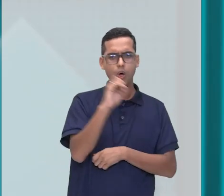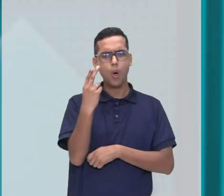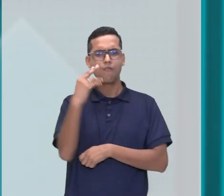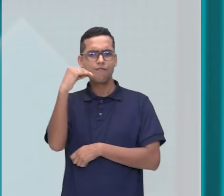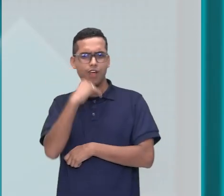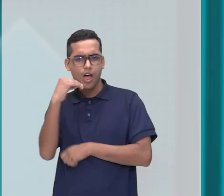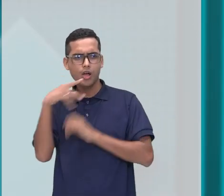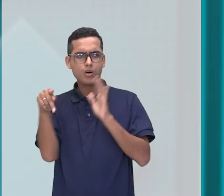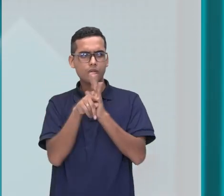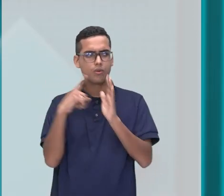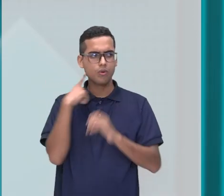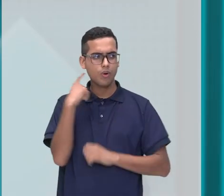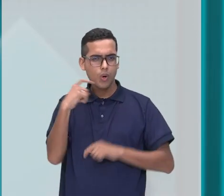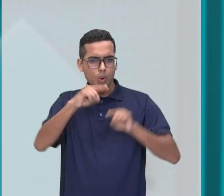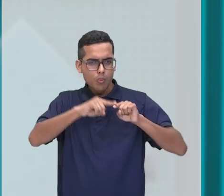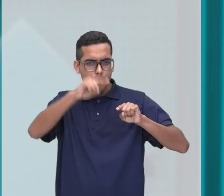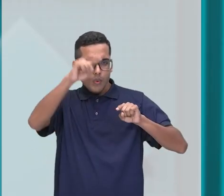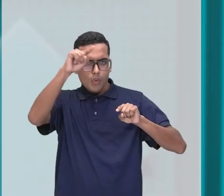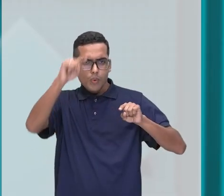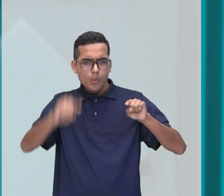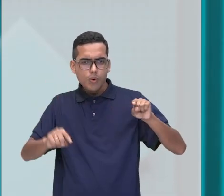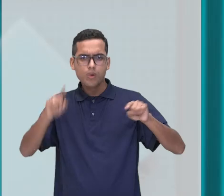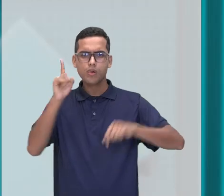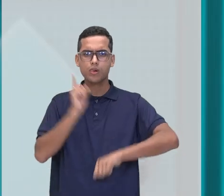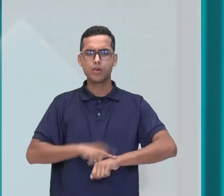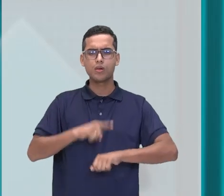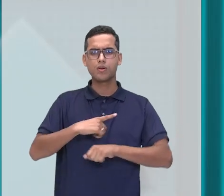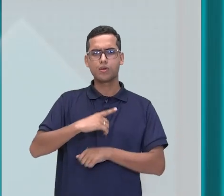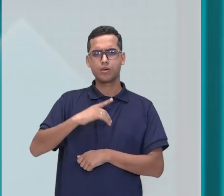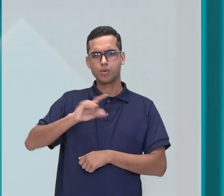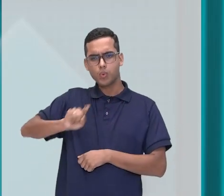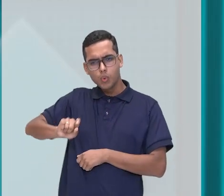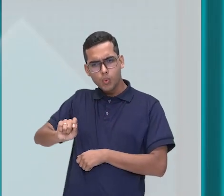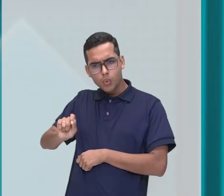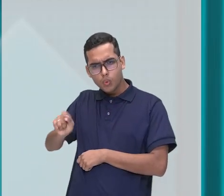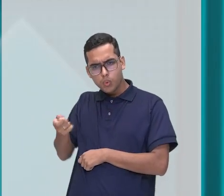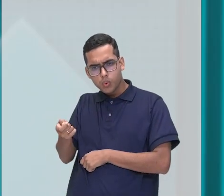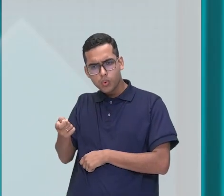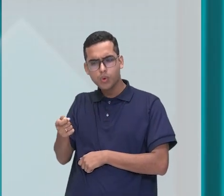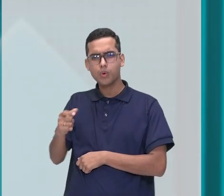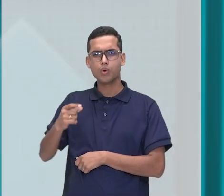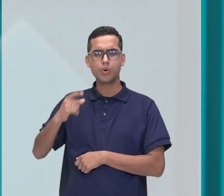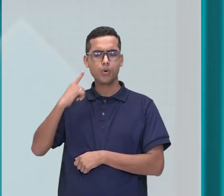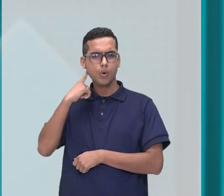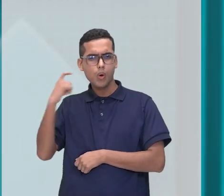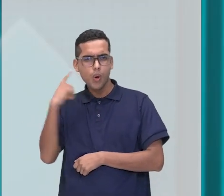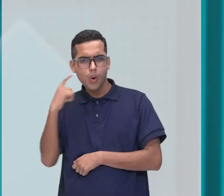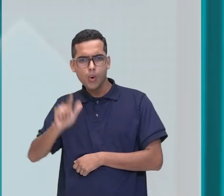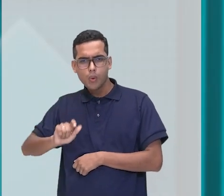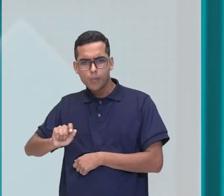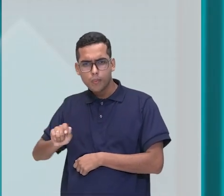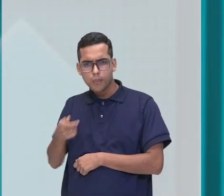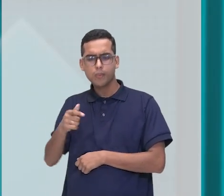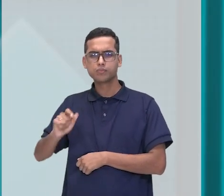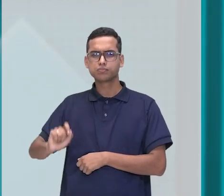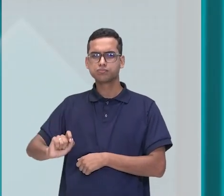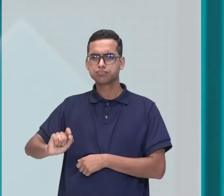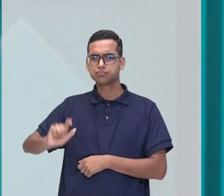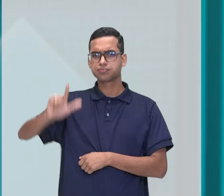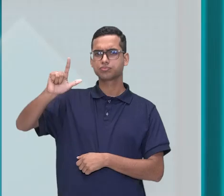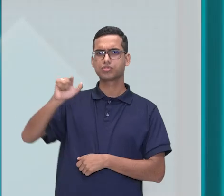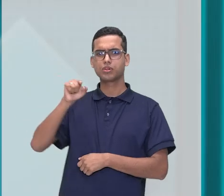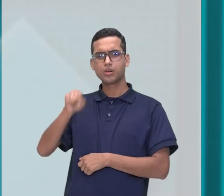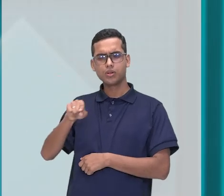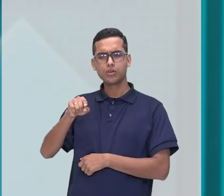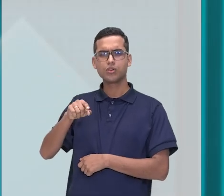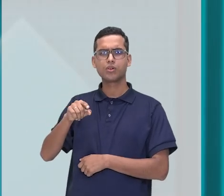fraca. Então, quando alguém aumentar o volume, né, do som, a gente não pode falar, esse